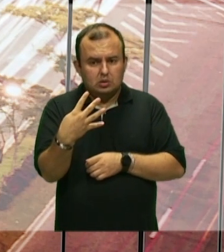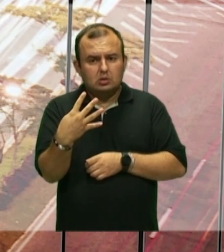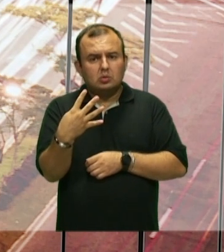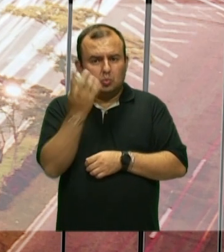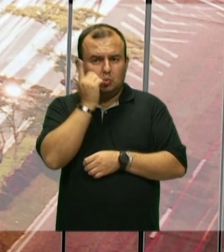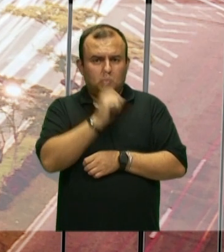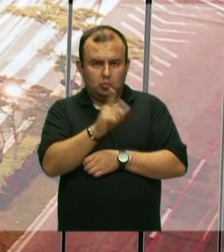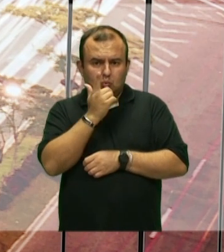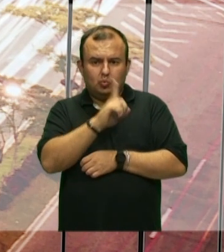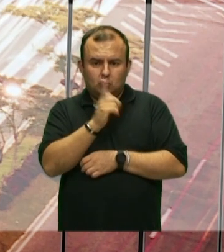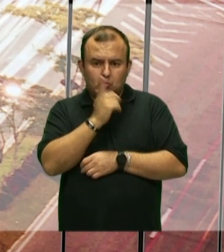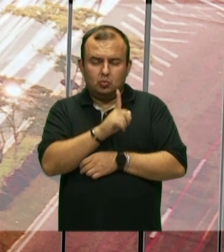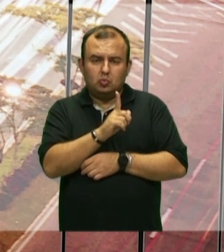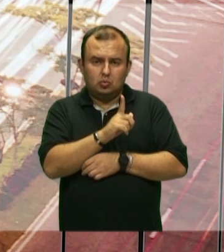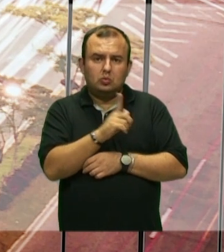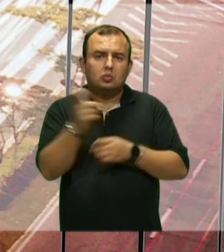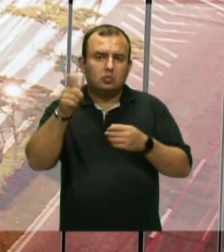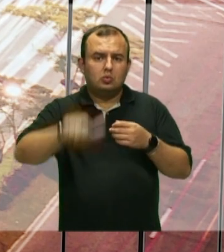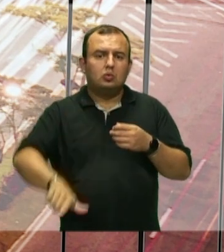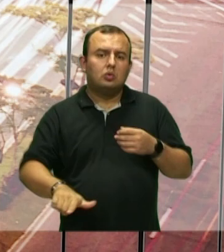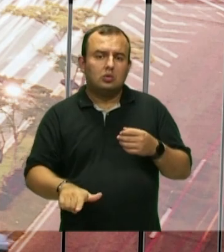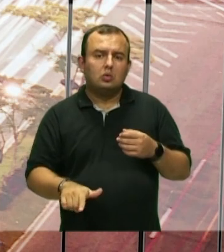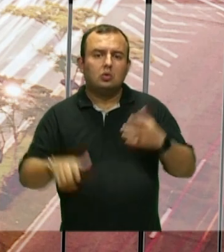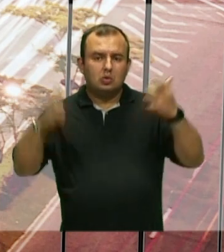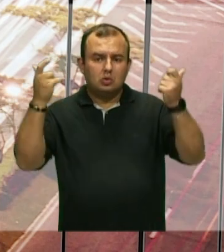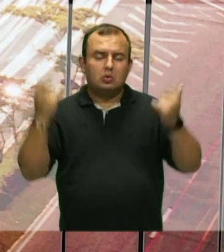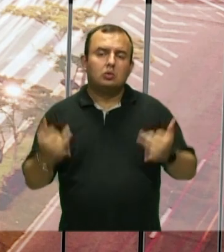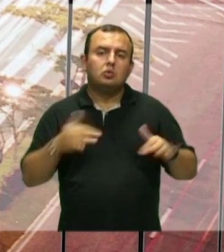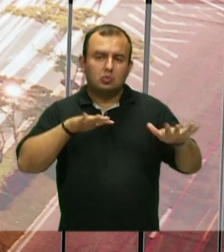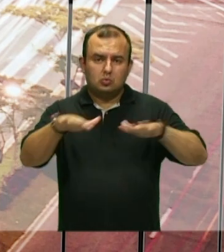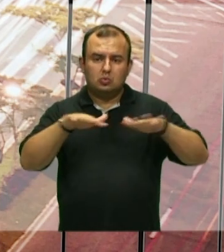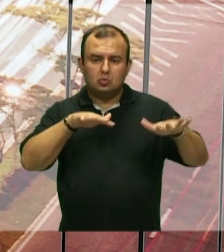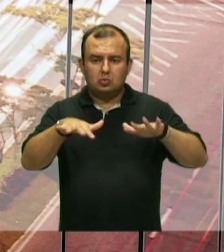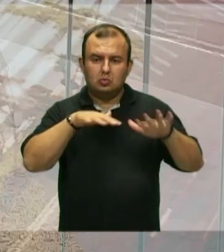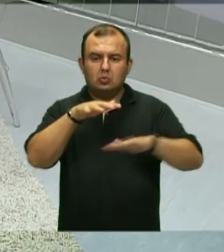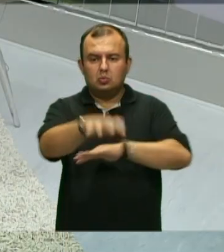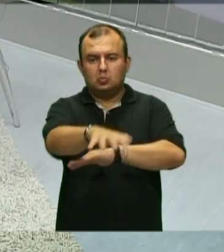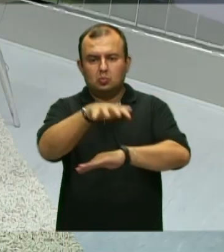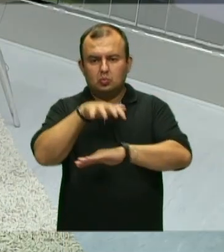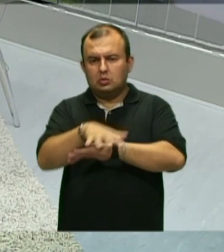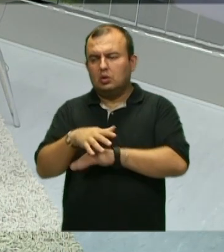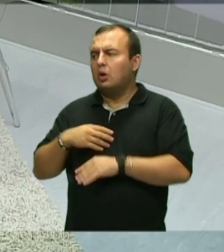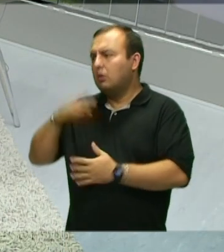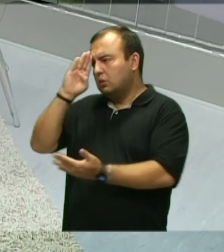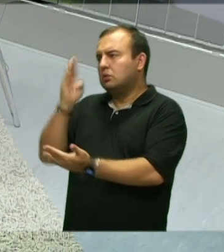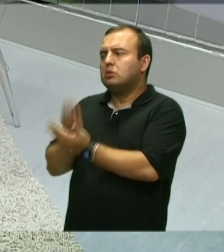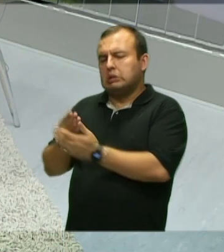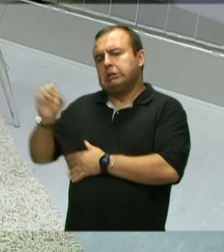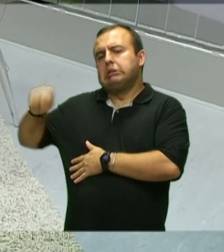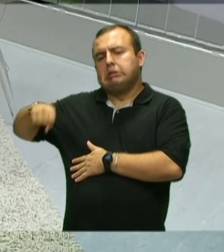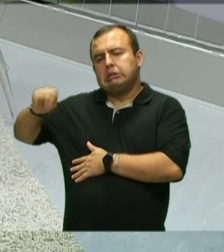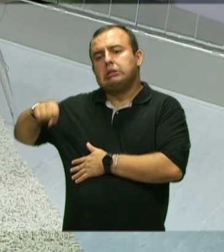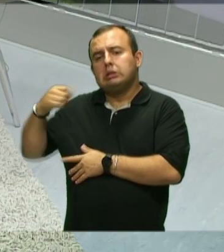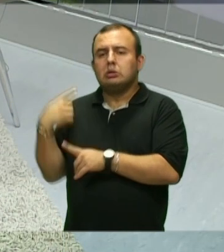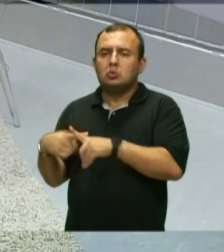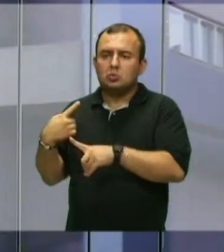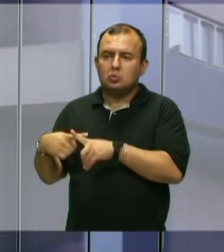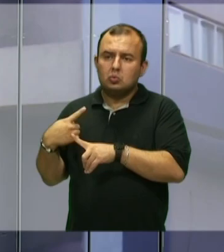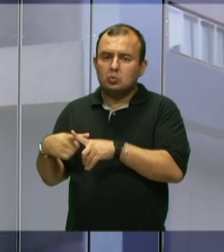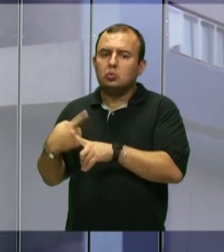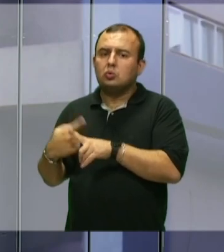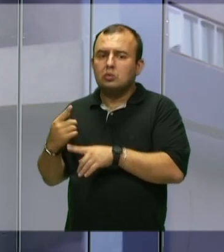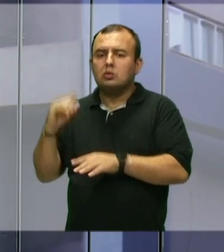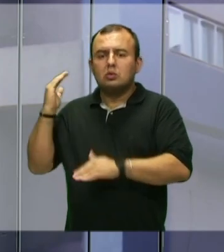nós teremos um retorno bem expressivo de movimentação de cargas? Eu acredito que sim, Maurício. Eu acredito que sim, até por conta que a